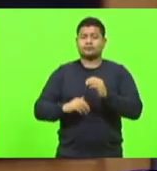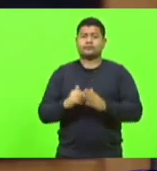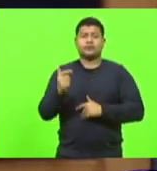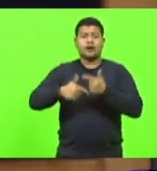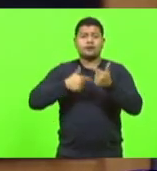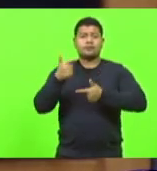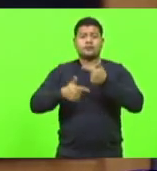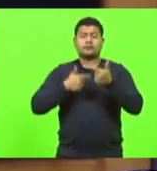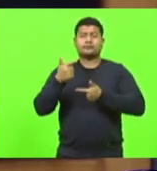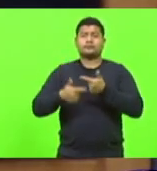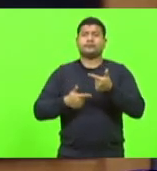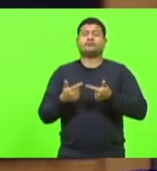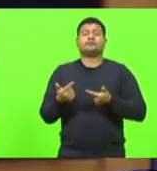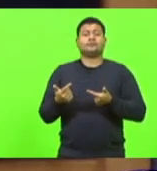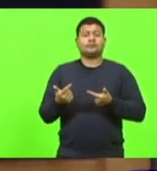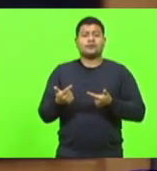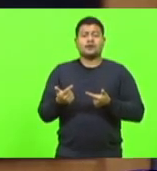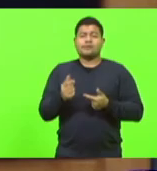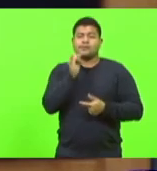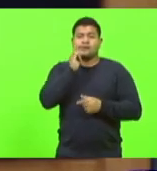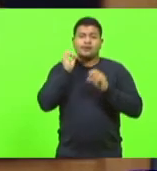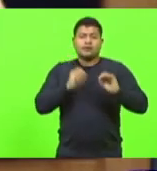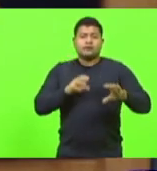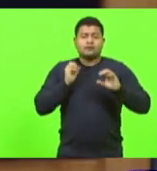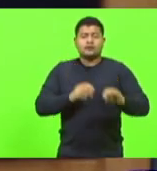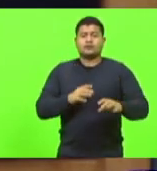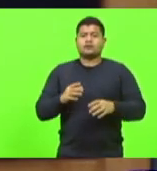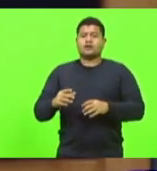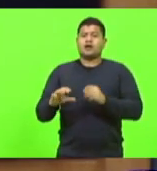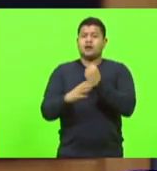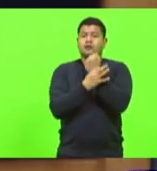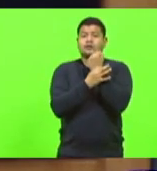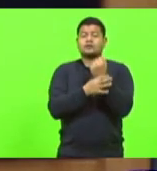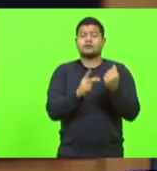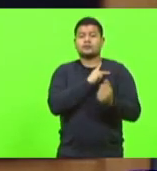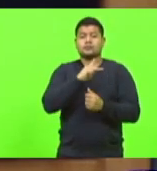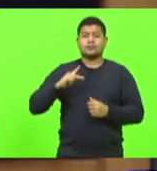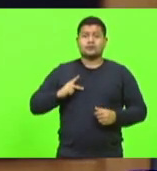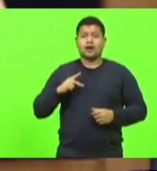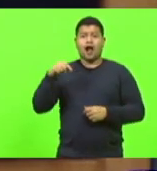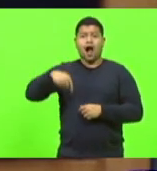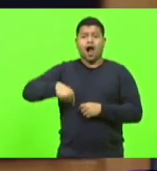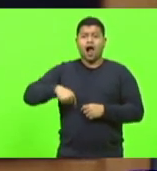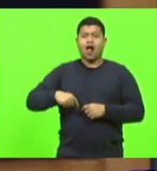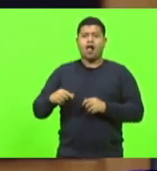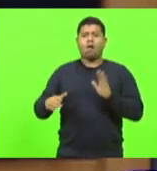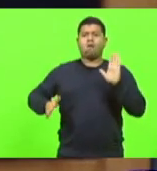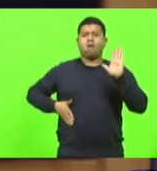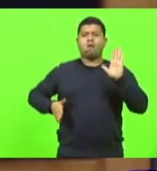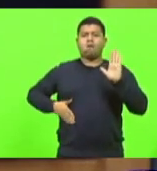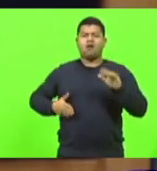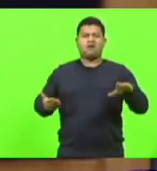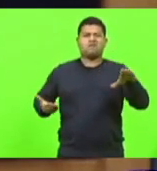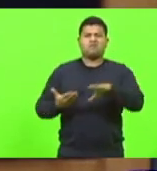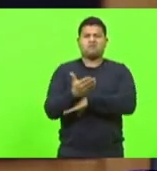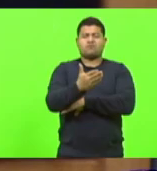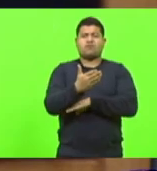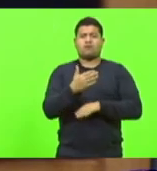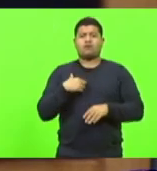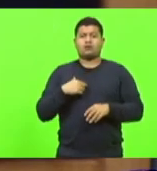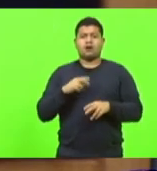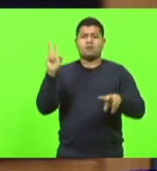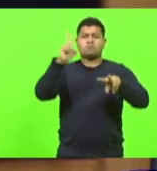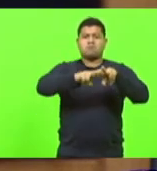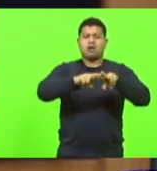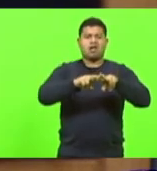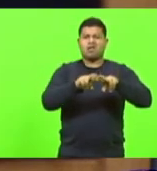temos os melhores índices de entrega de Segurança Pública aqui em Santa Catarina ladrão não foge de presídio porque nós temos agora